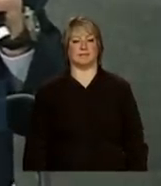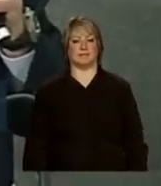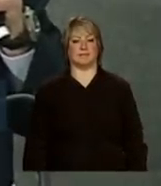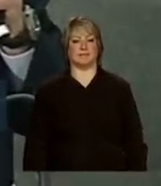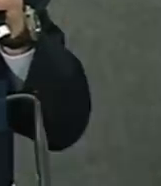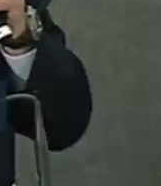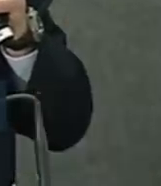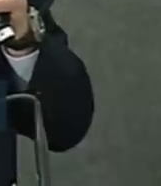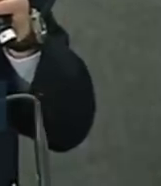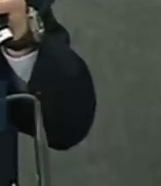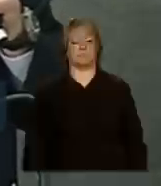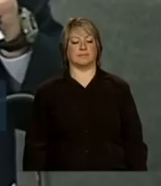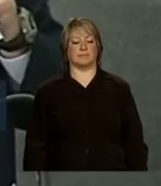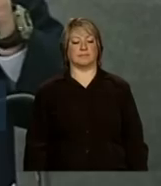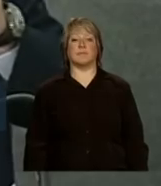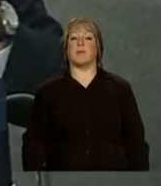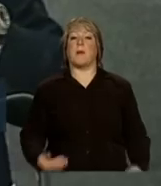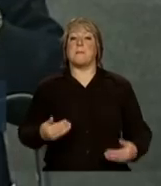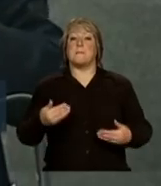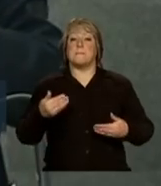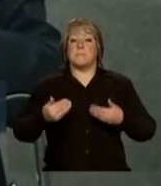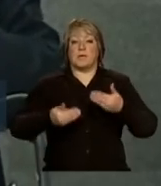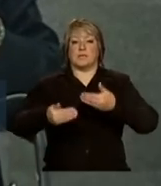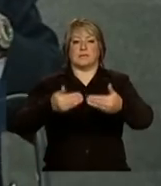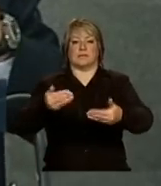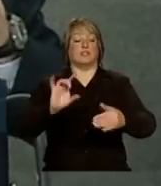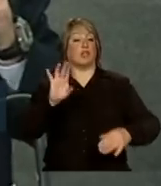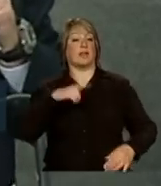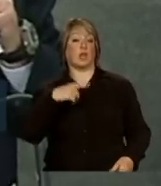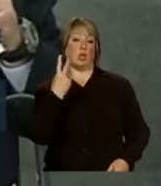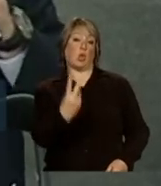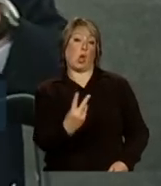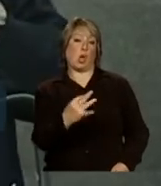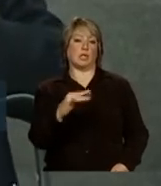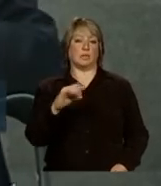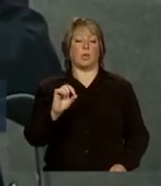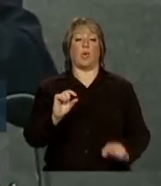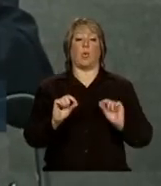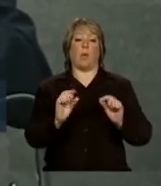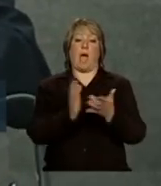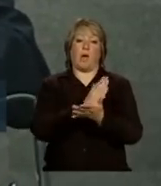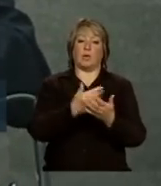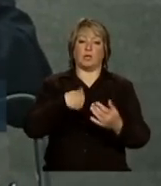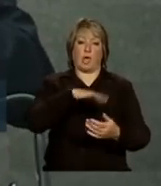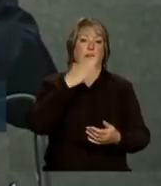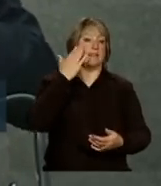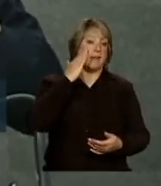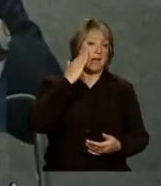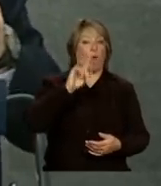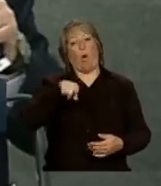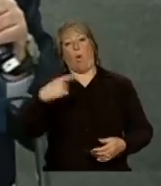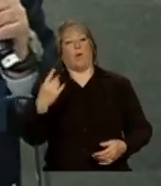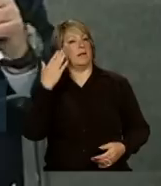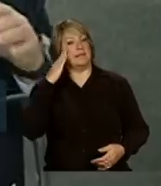funciona tudo são processos só tem dois tipos de processo aqueles que entendemos e os que não entendemos